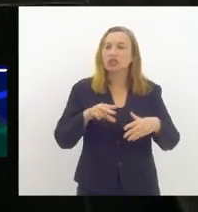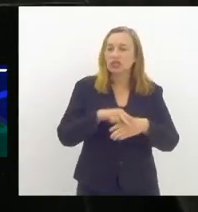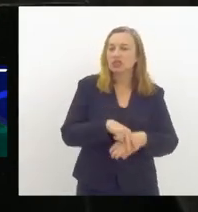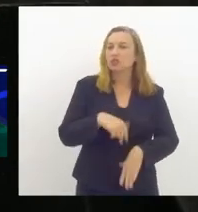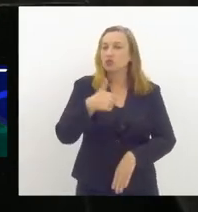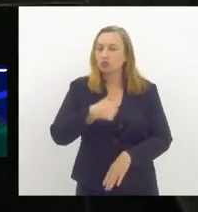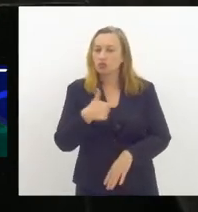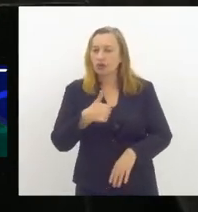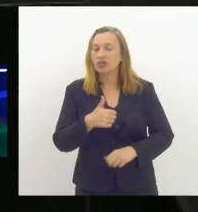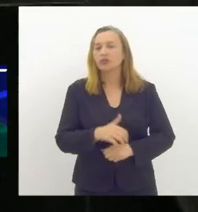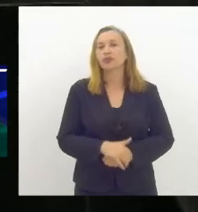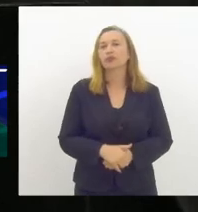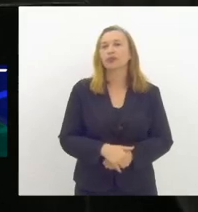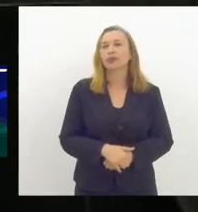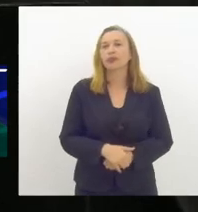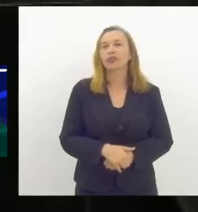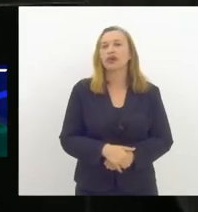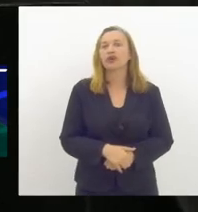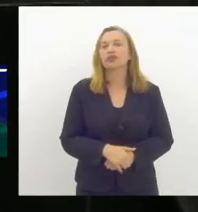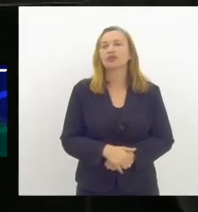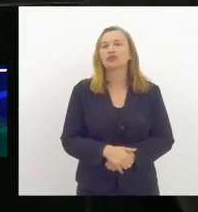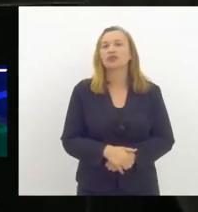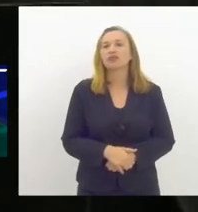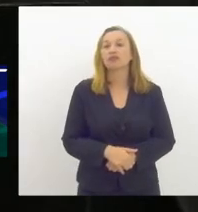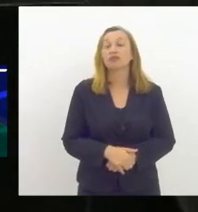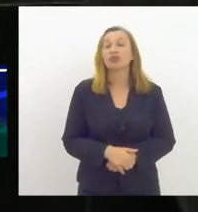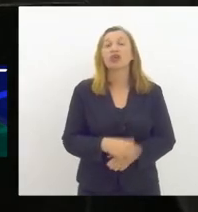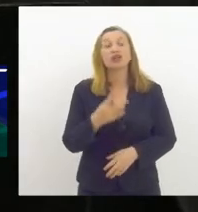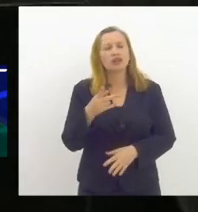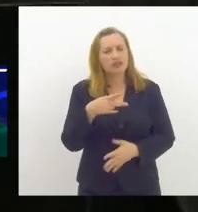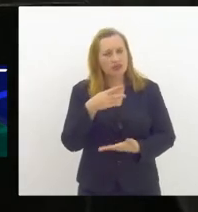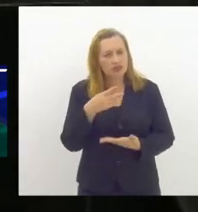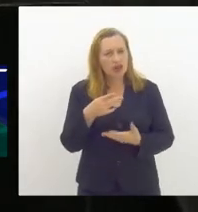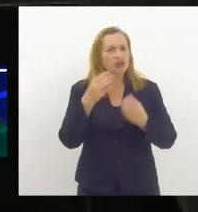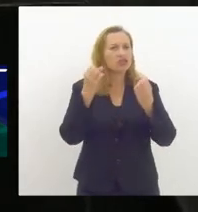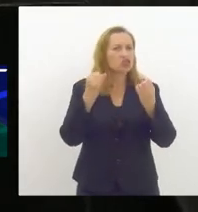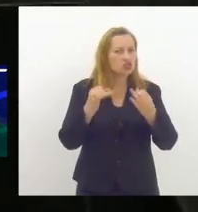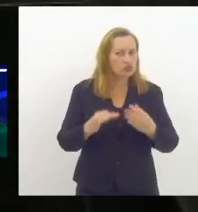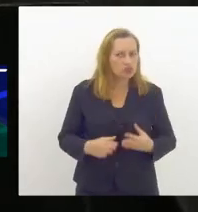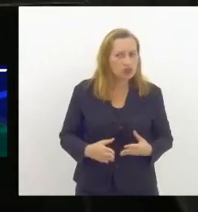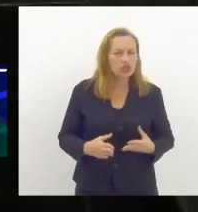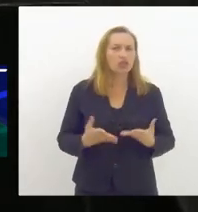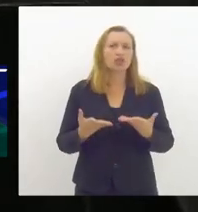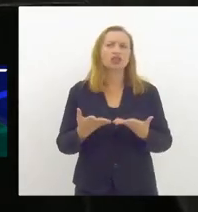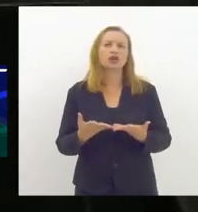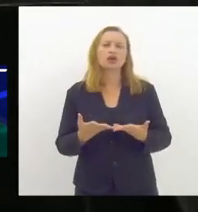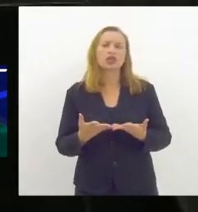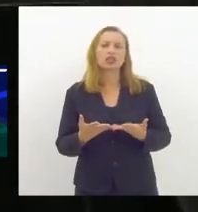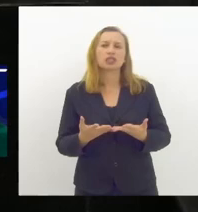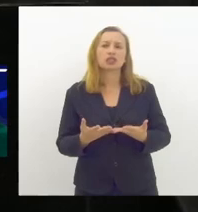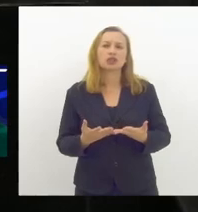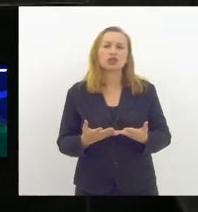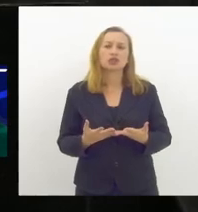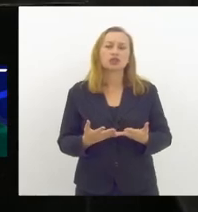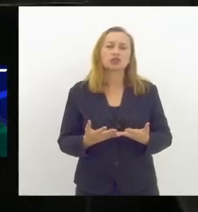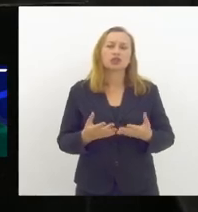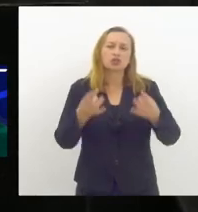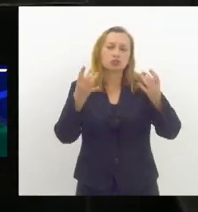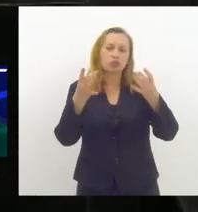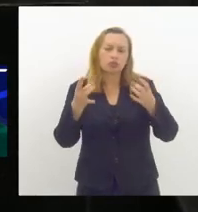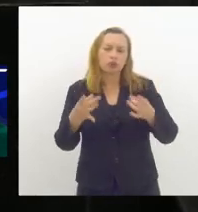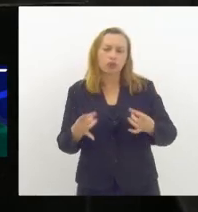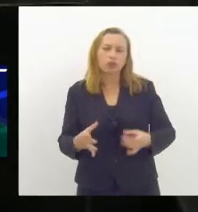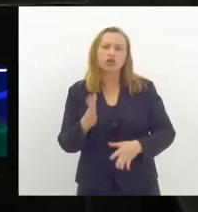inciso primeiro que fala e que retrata e que espelha tratados e convenções